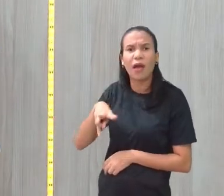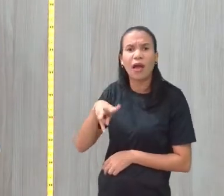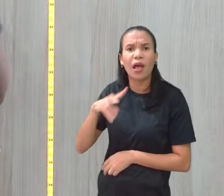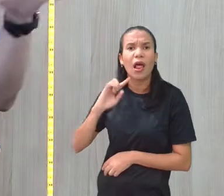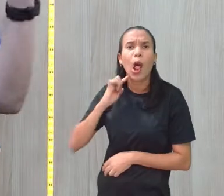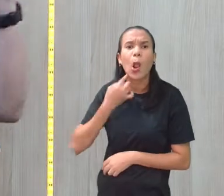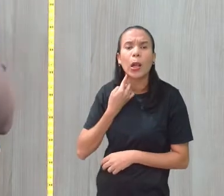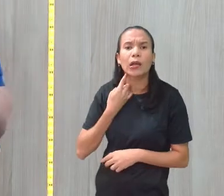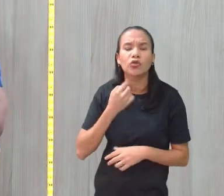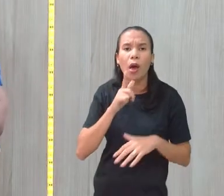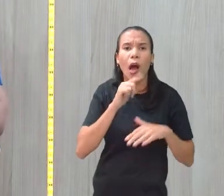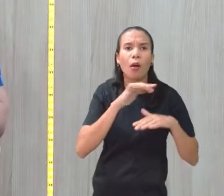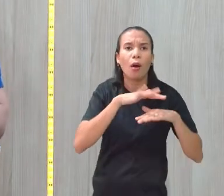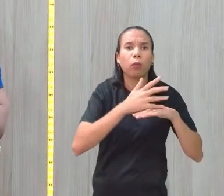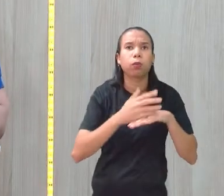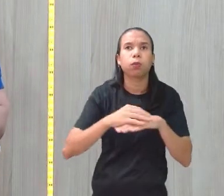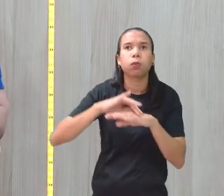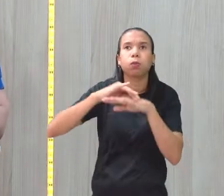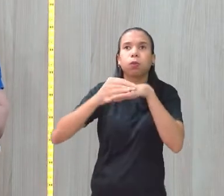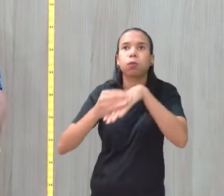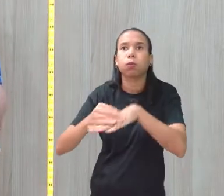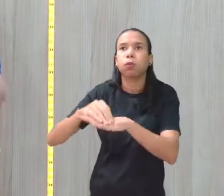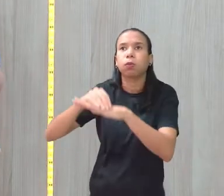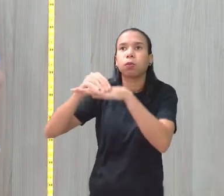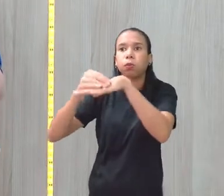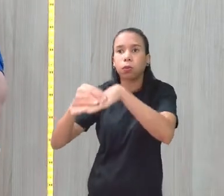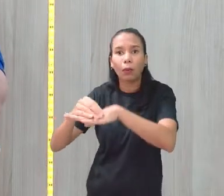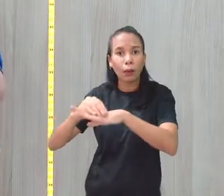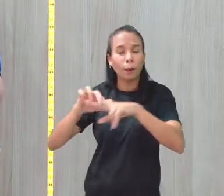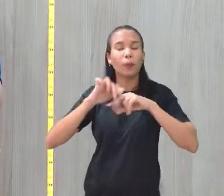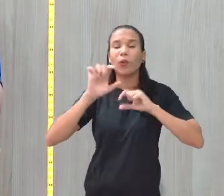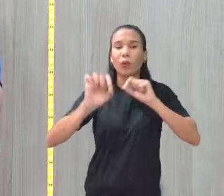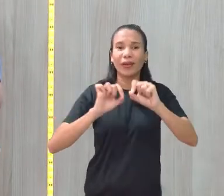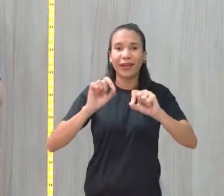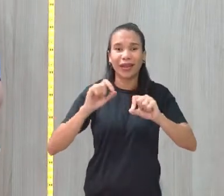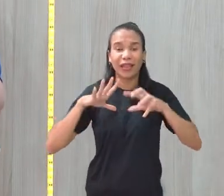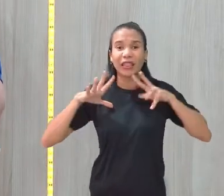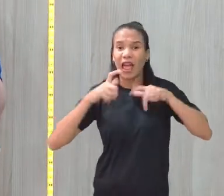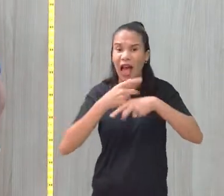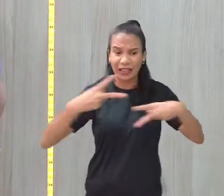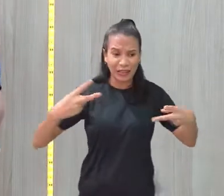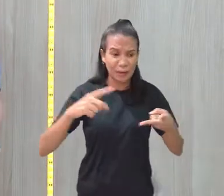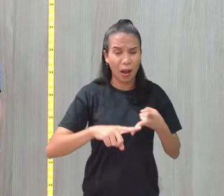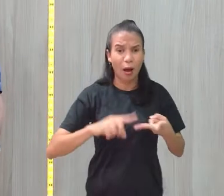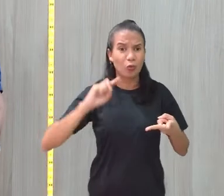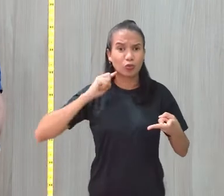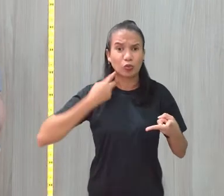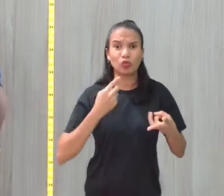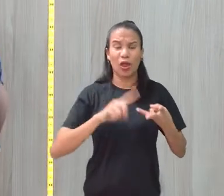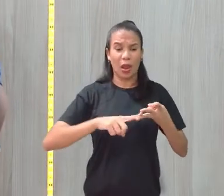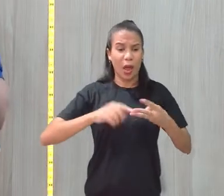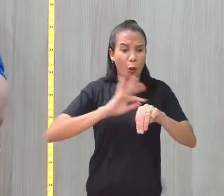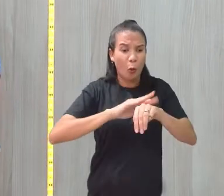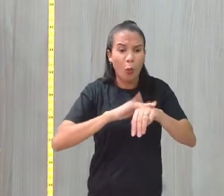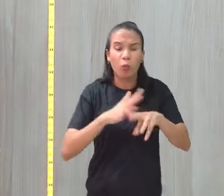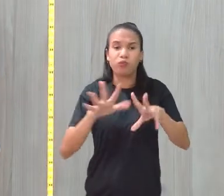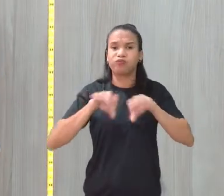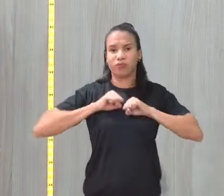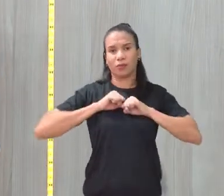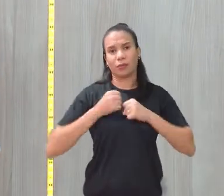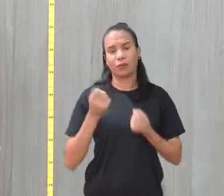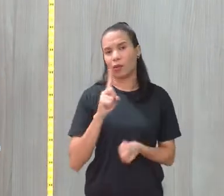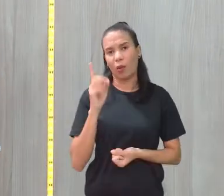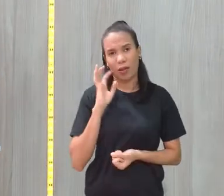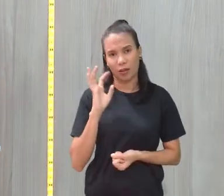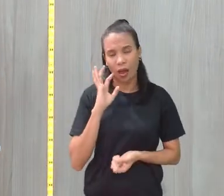aquele lixo todo ali boiando, né? Então, assim, traz o quê? Traz animais, traz sujeira, traz doenças. Isso não é bacana para nós,